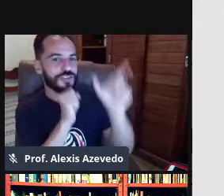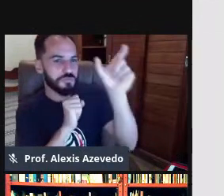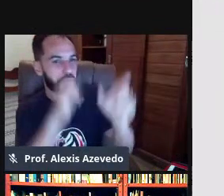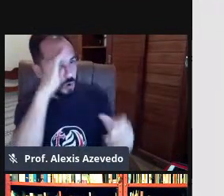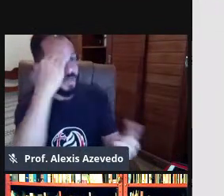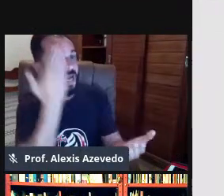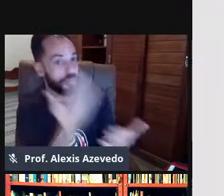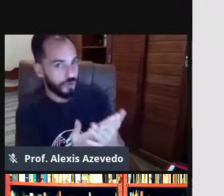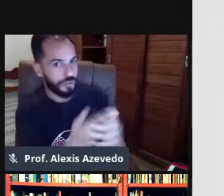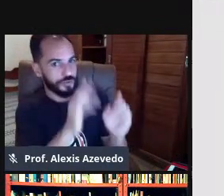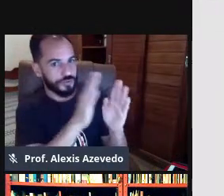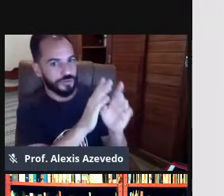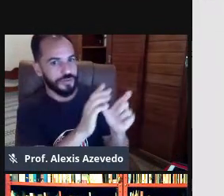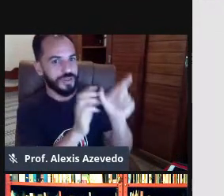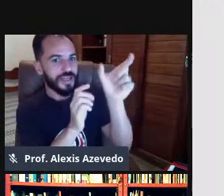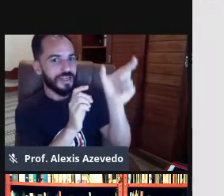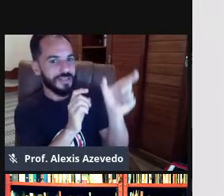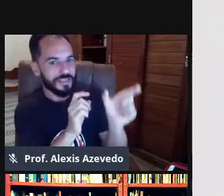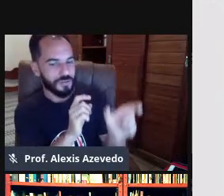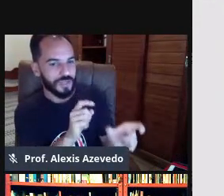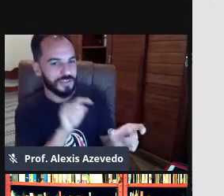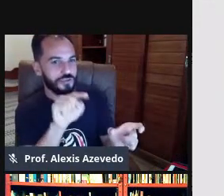obrigatórias. Nesse quadrinho aqui,